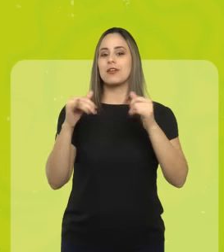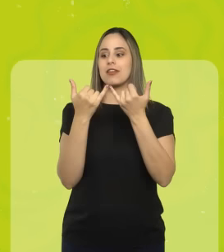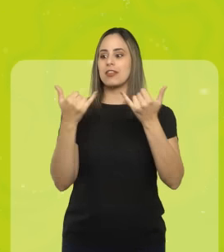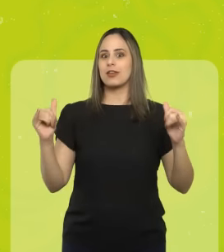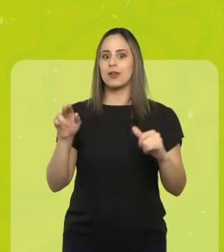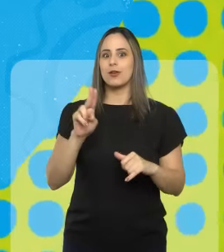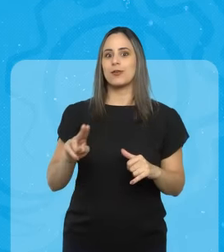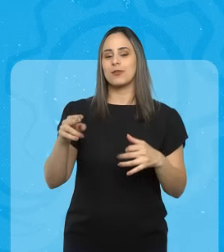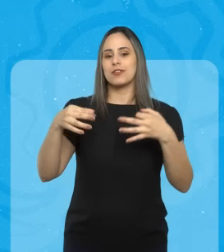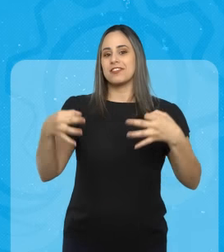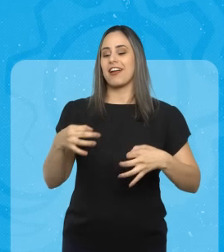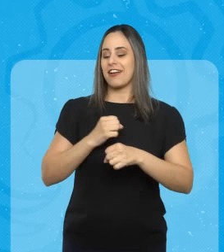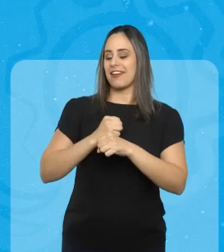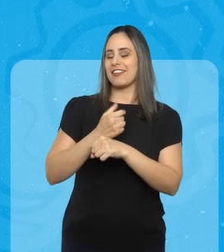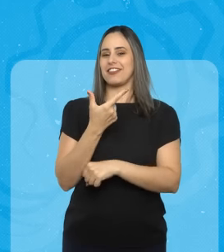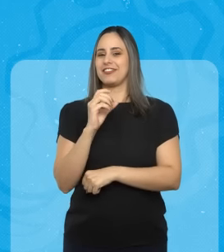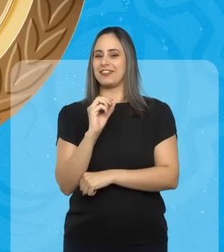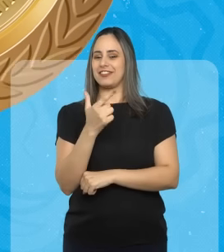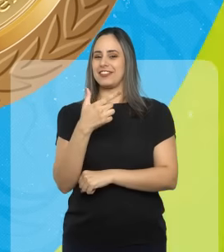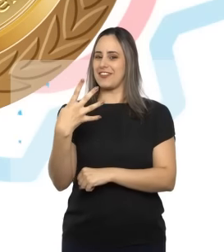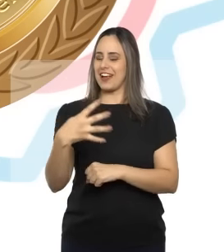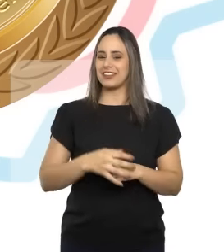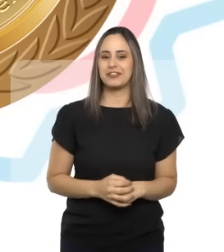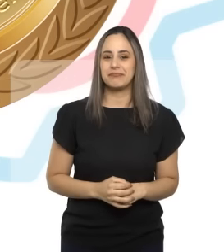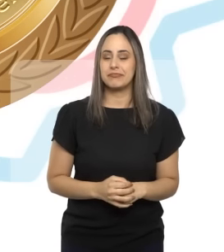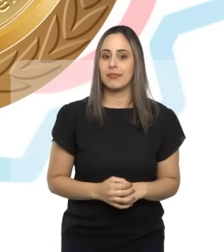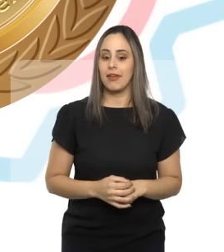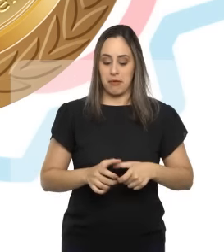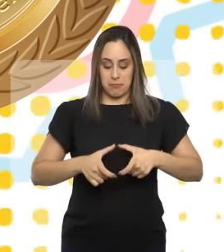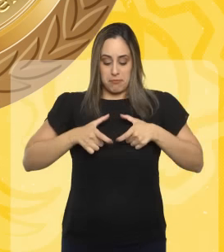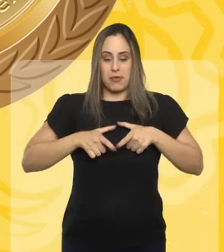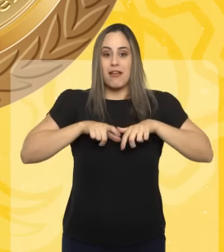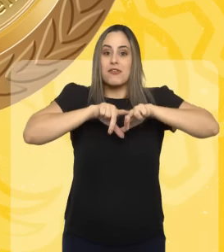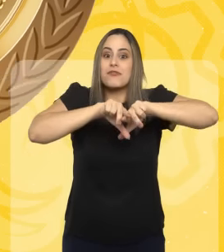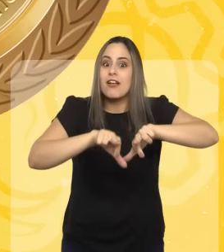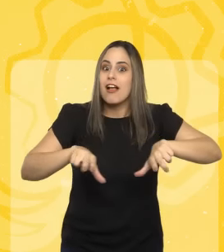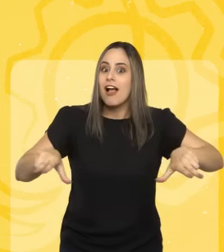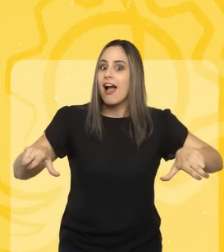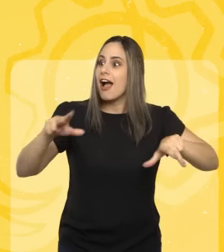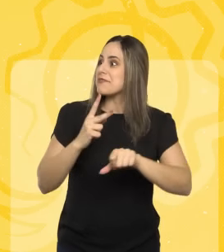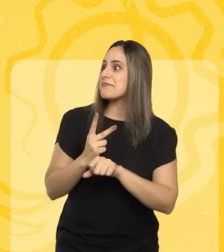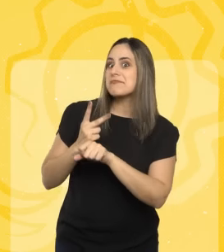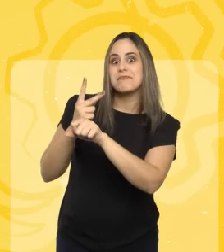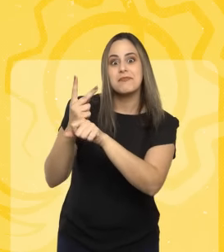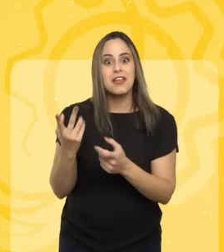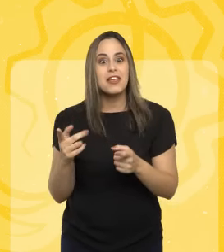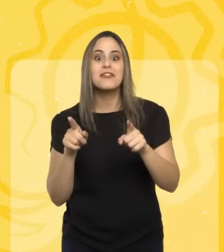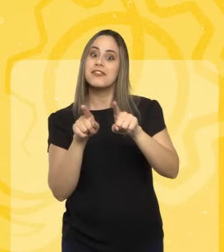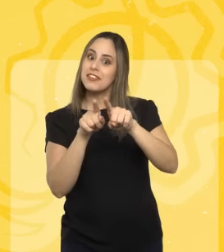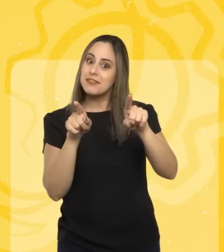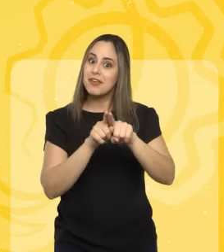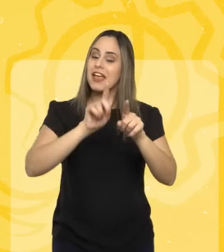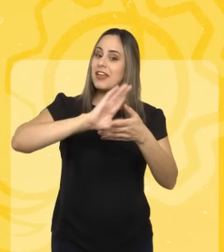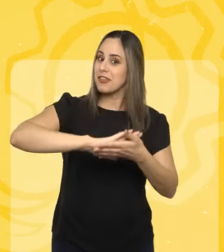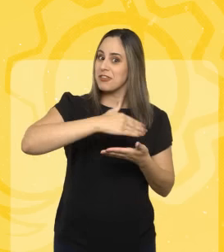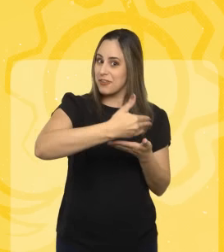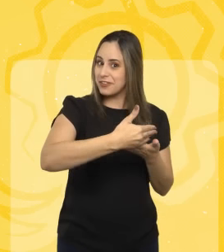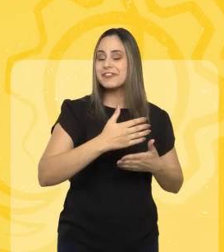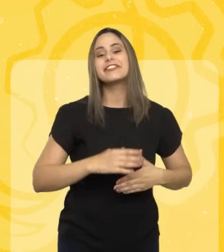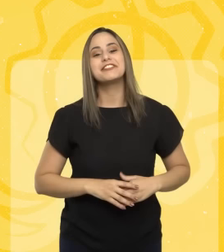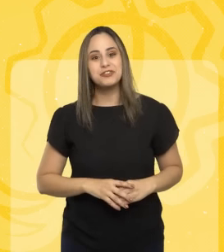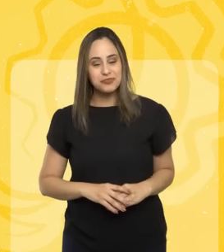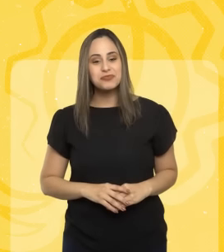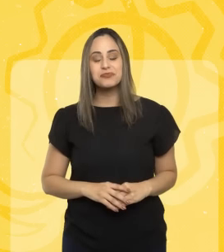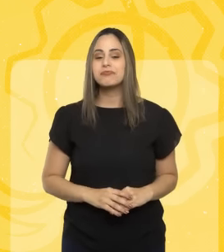Energética 2024. São milhares de medalhas em prêmios e também notebooks.